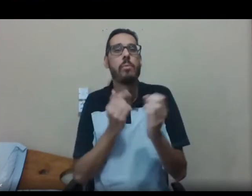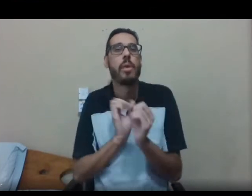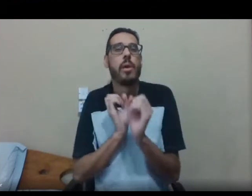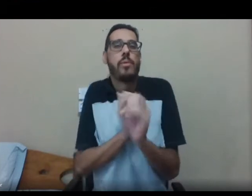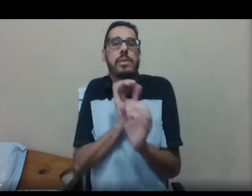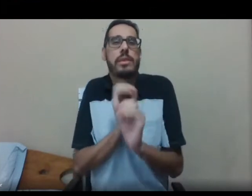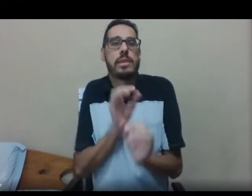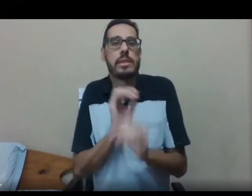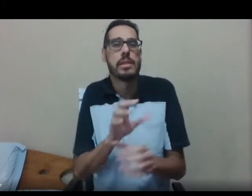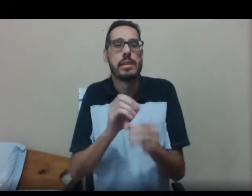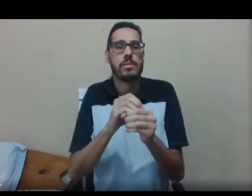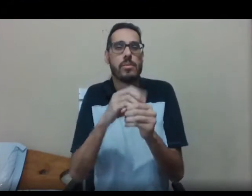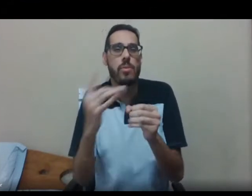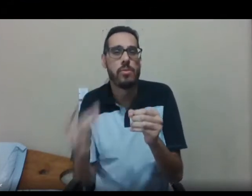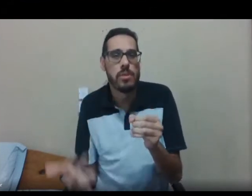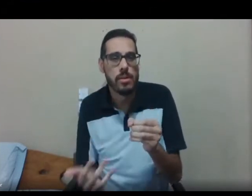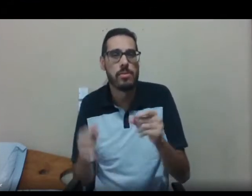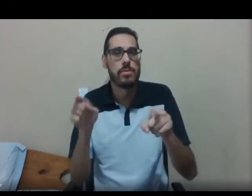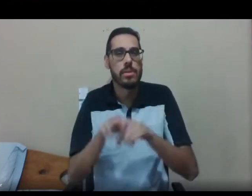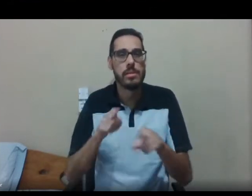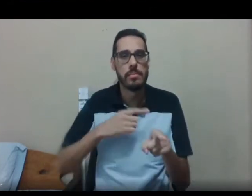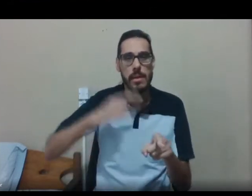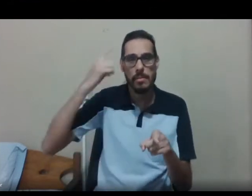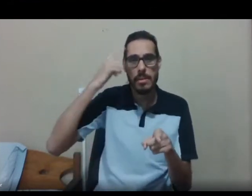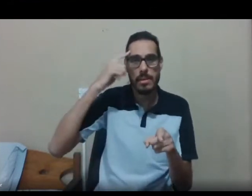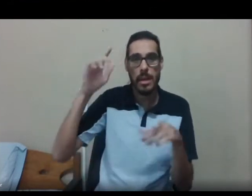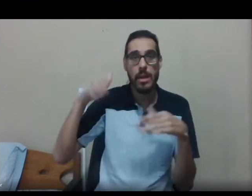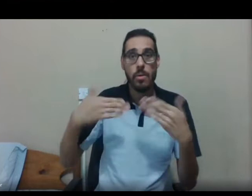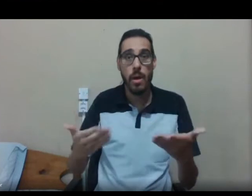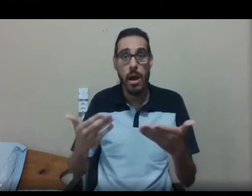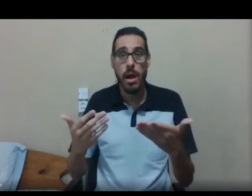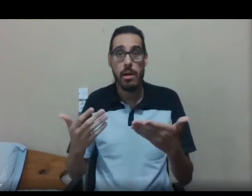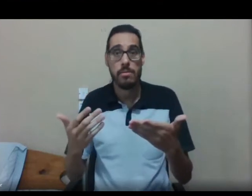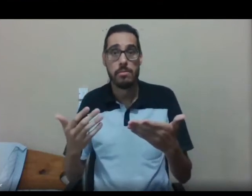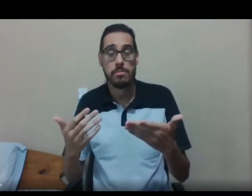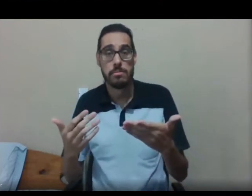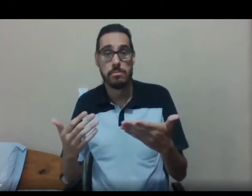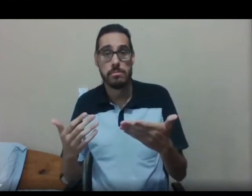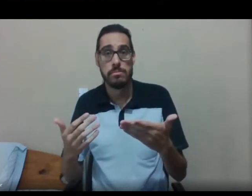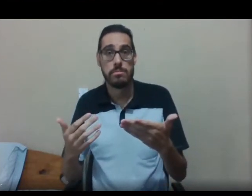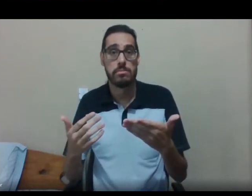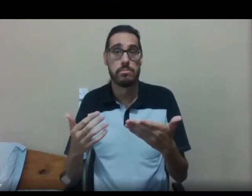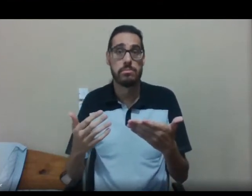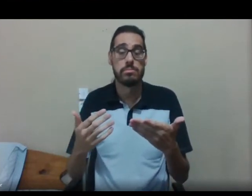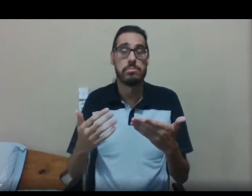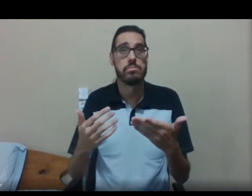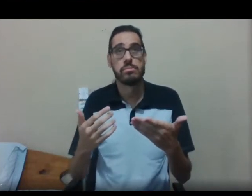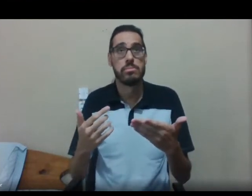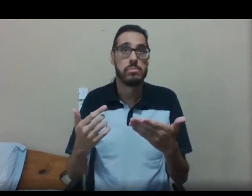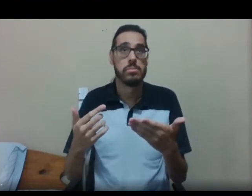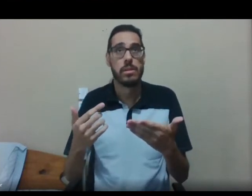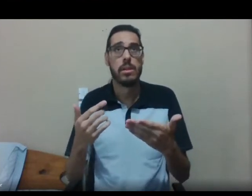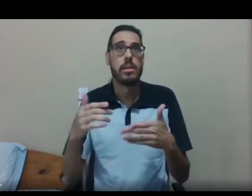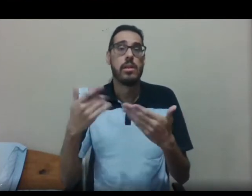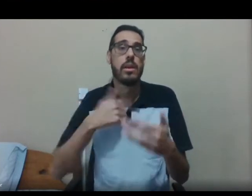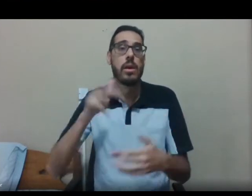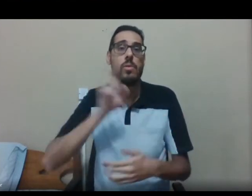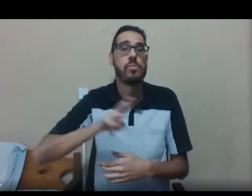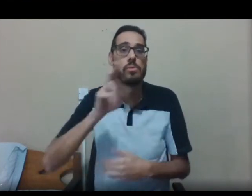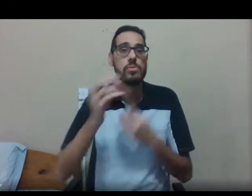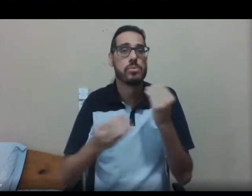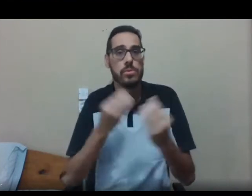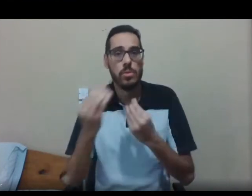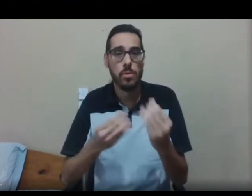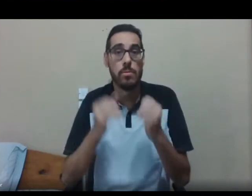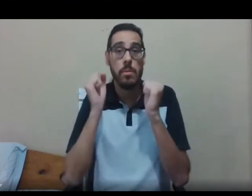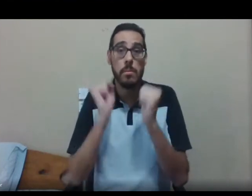né, aquela atividade, aquele componente curricular, de uma forma possível de que os estudantes ali aprendam, não é? Então,